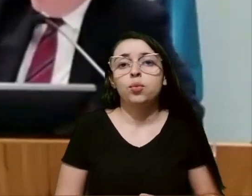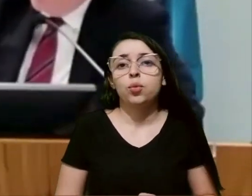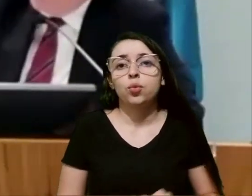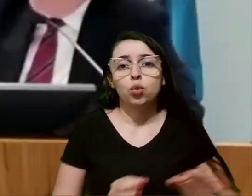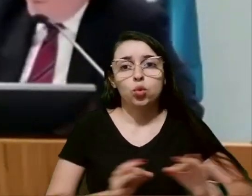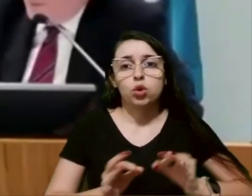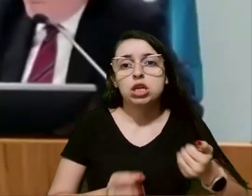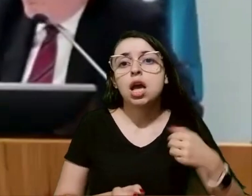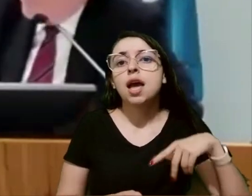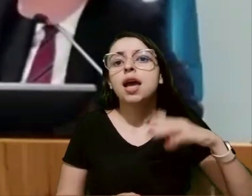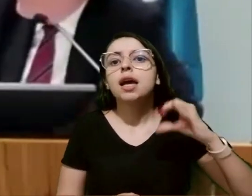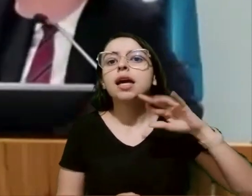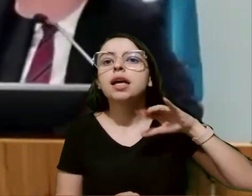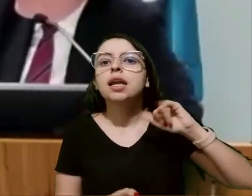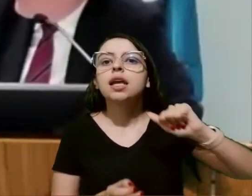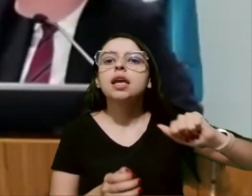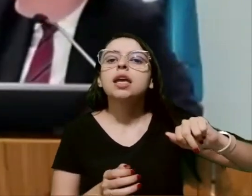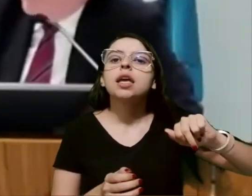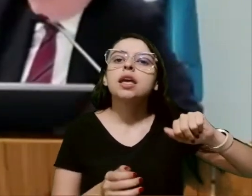com competência criminal,